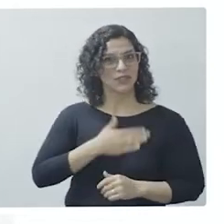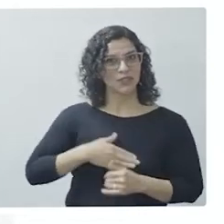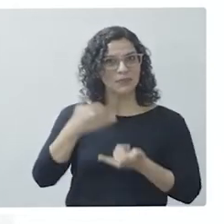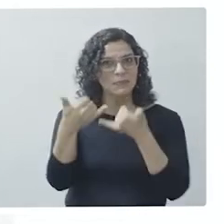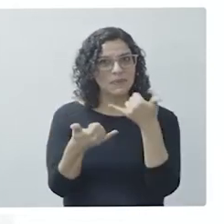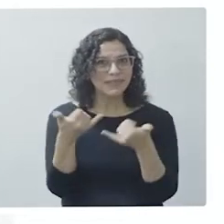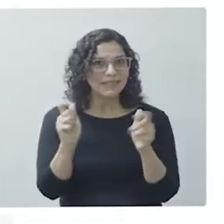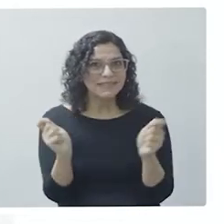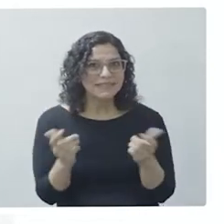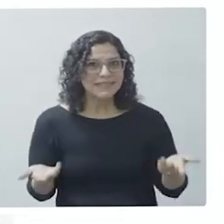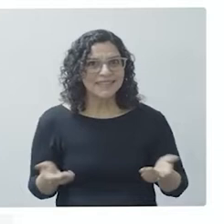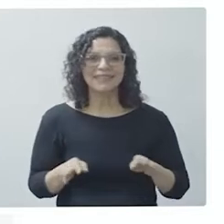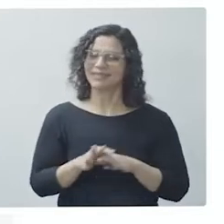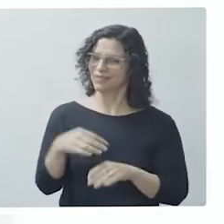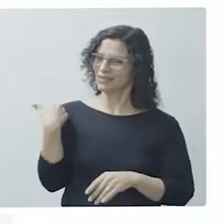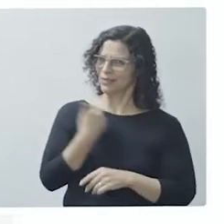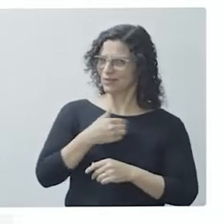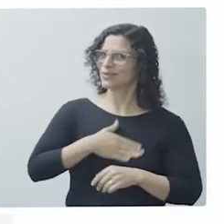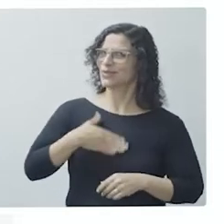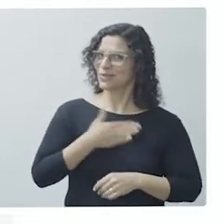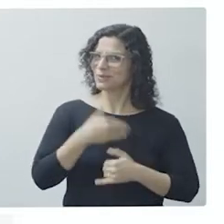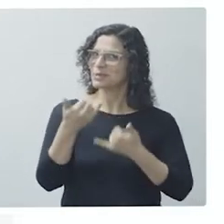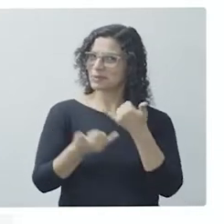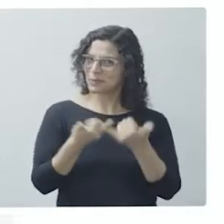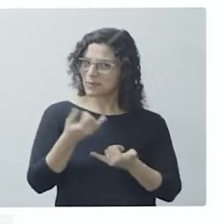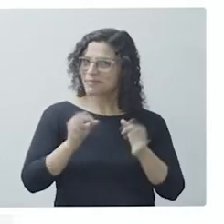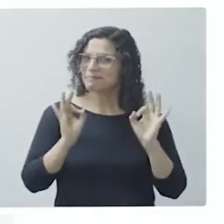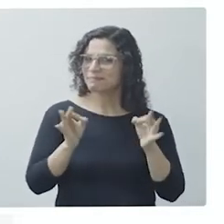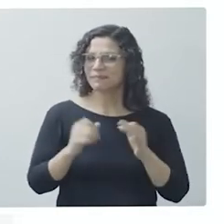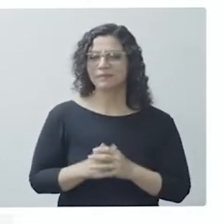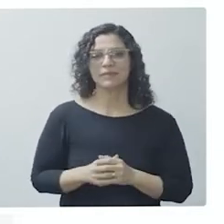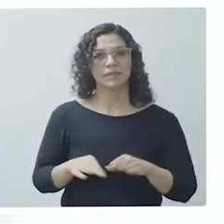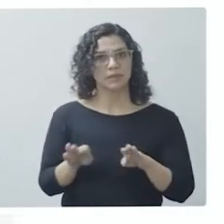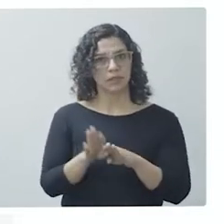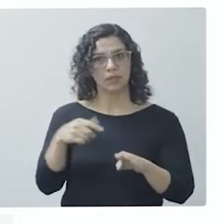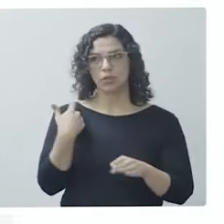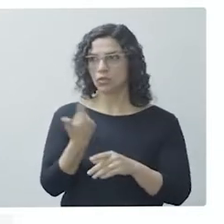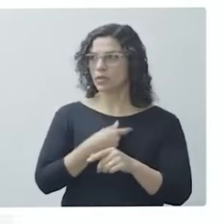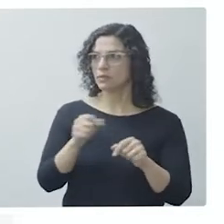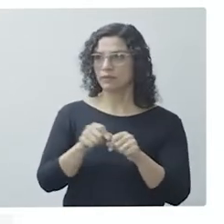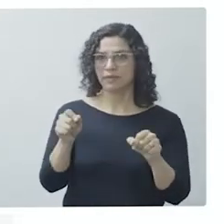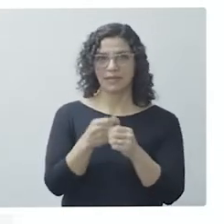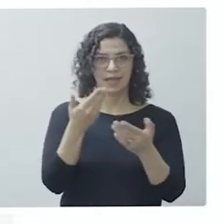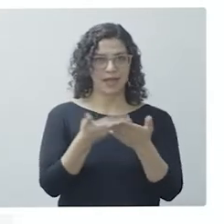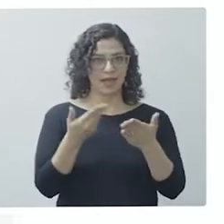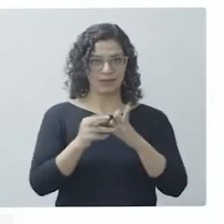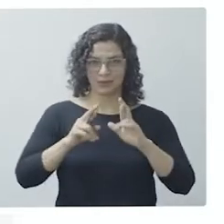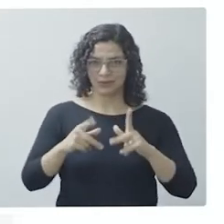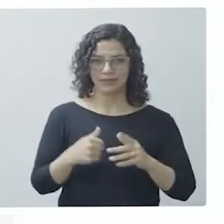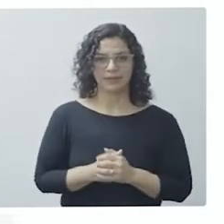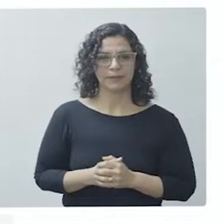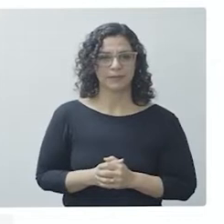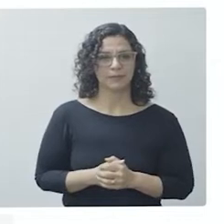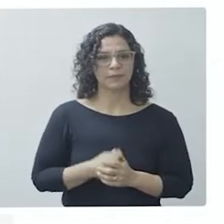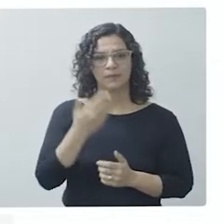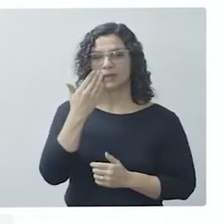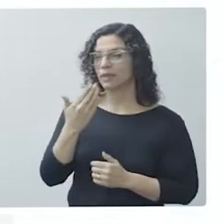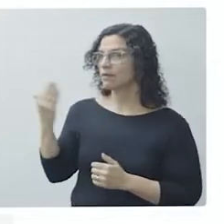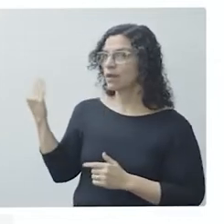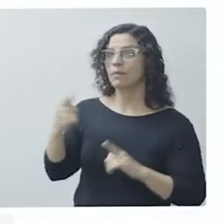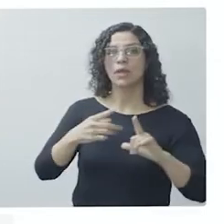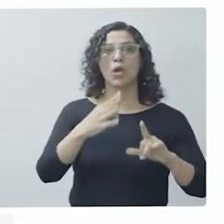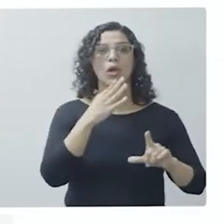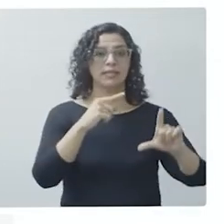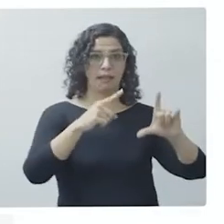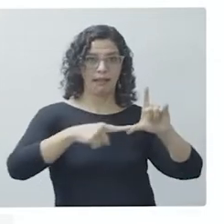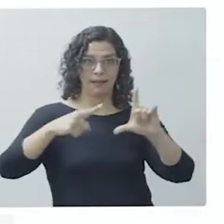de jogo? Ah, nós gostamos de jogar. Então hoje faremos uma aula bem diferente. Vamos